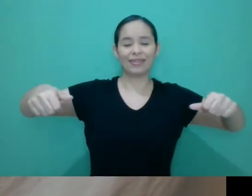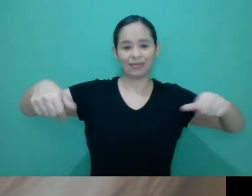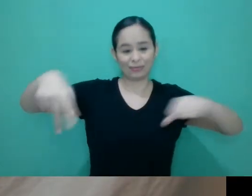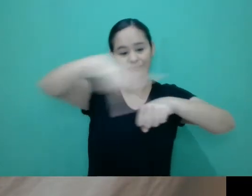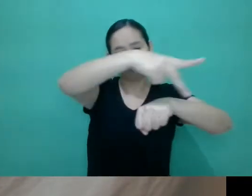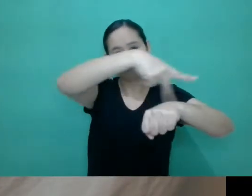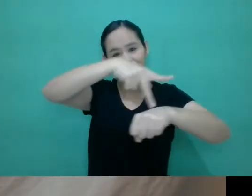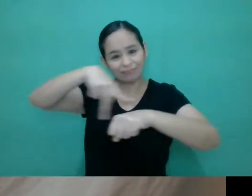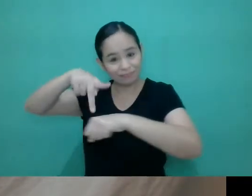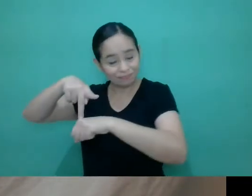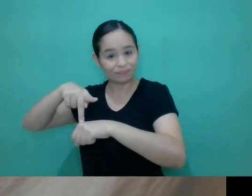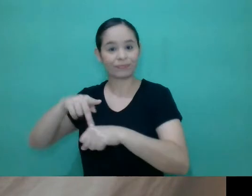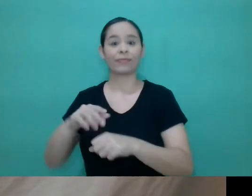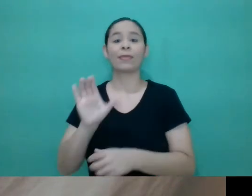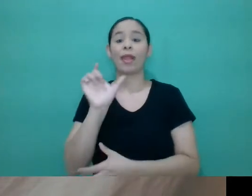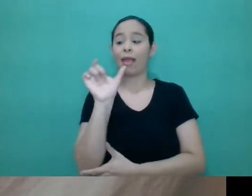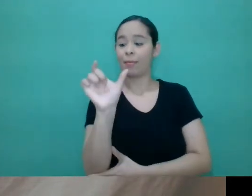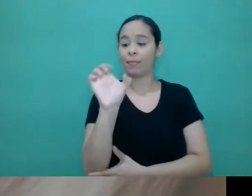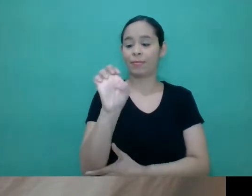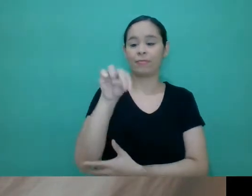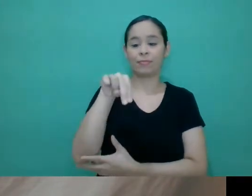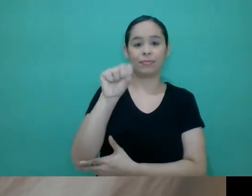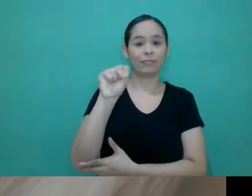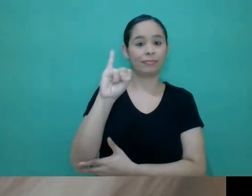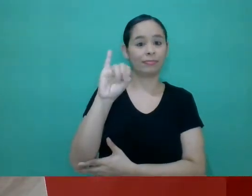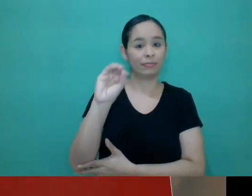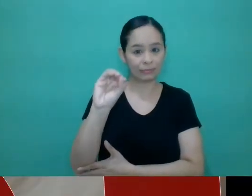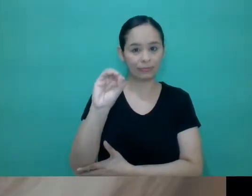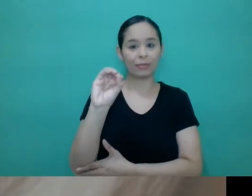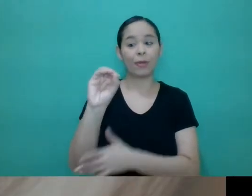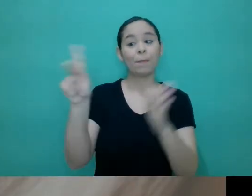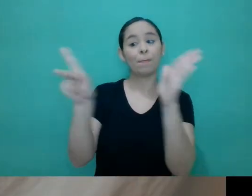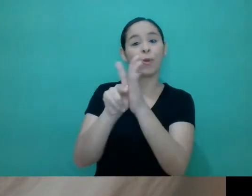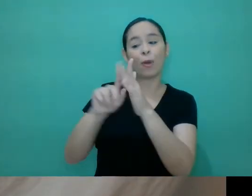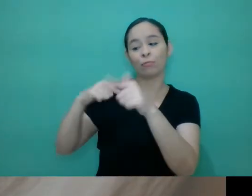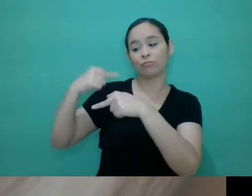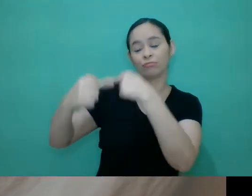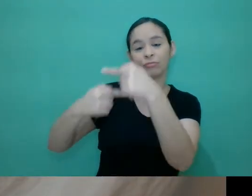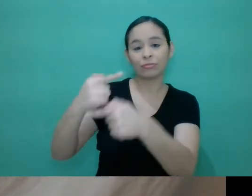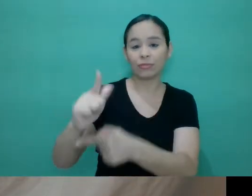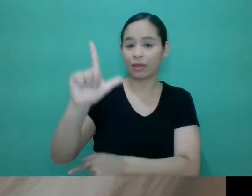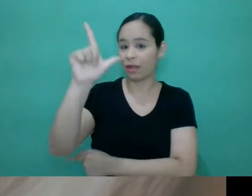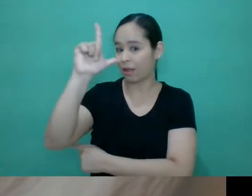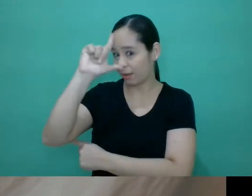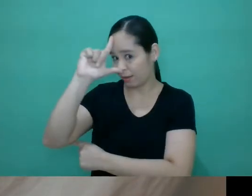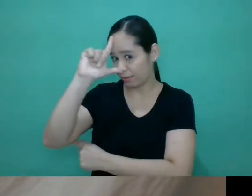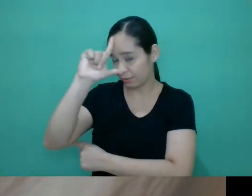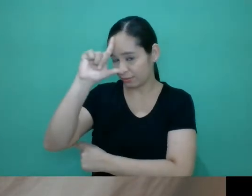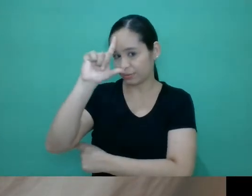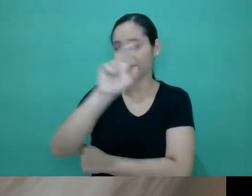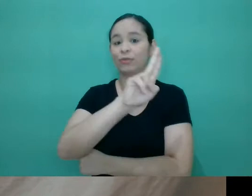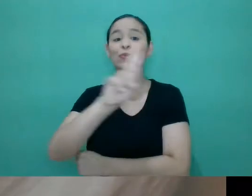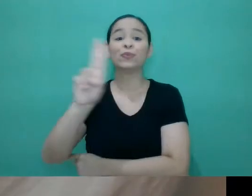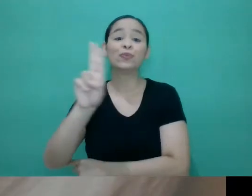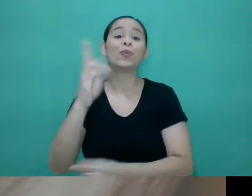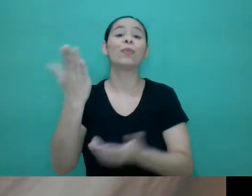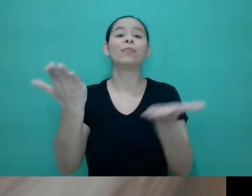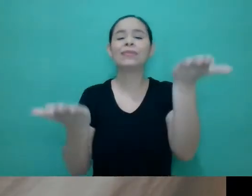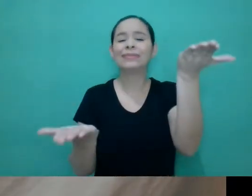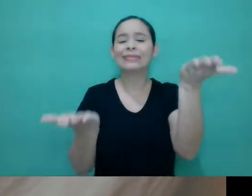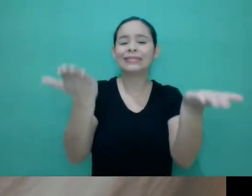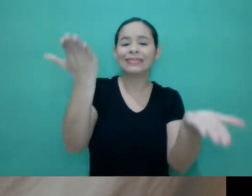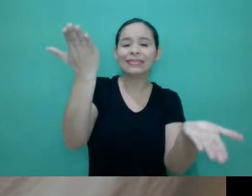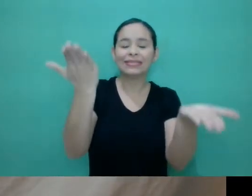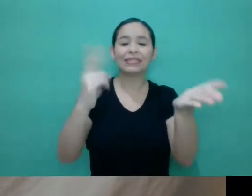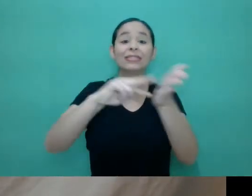palavra ensaio vem do latim exagium, que inicialmente significa balança ou